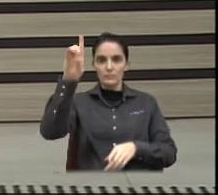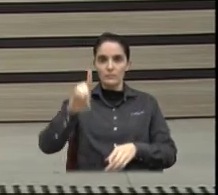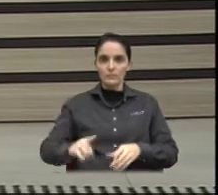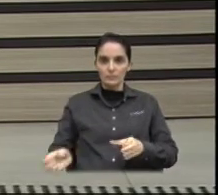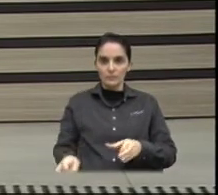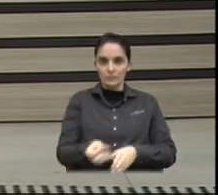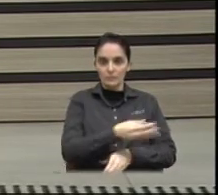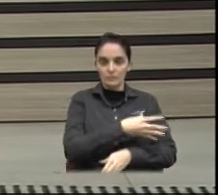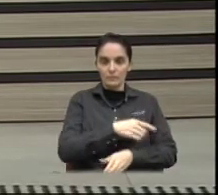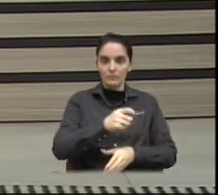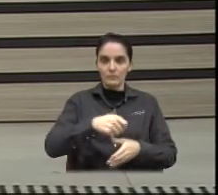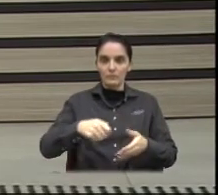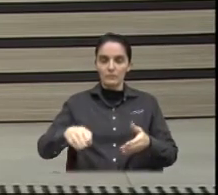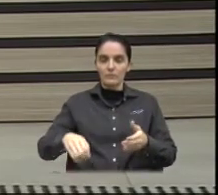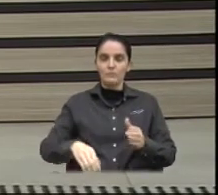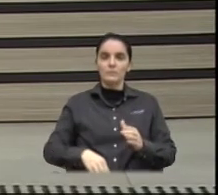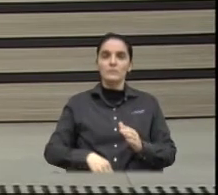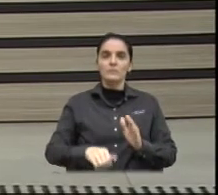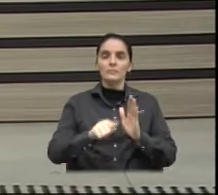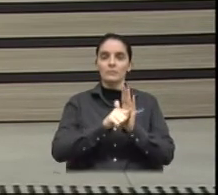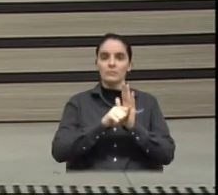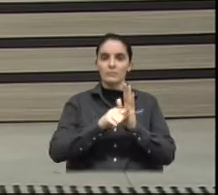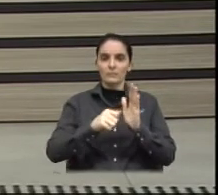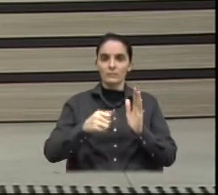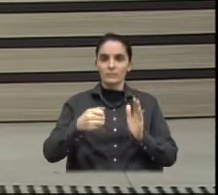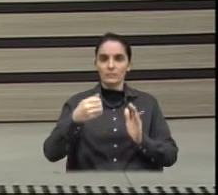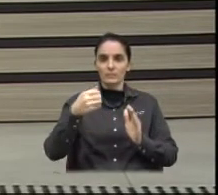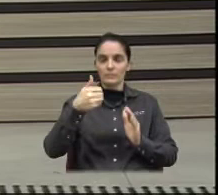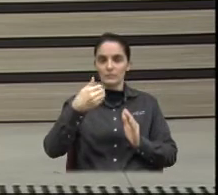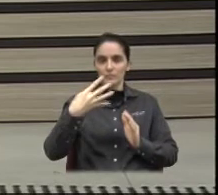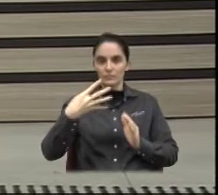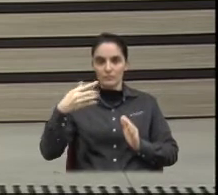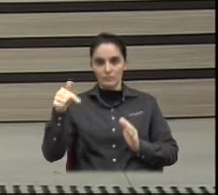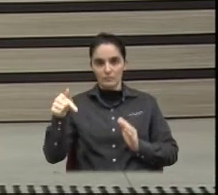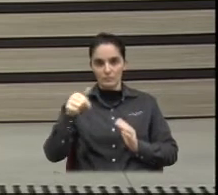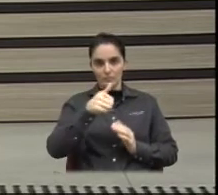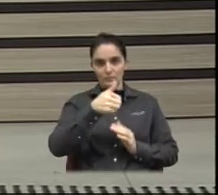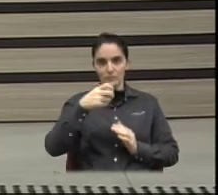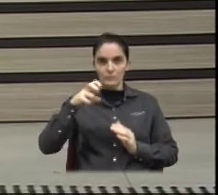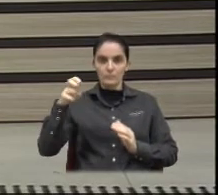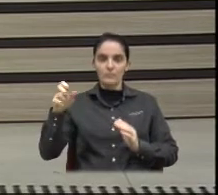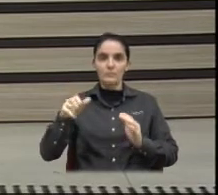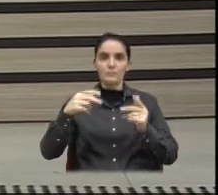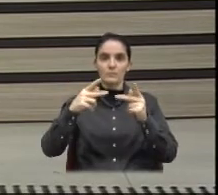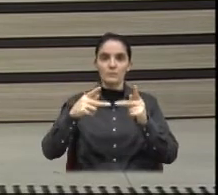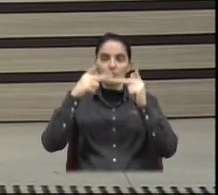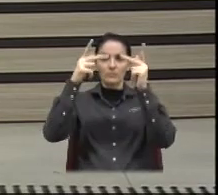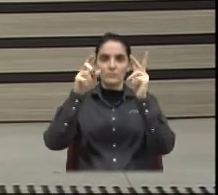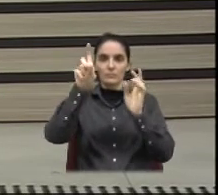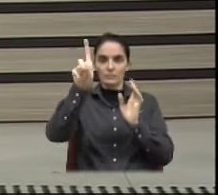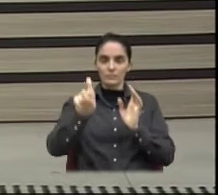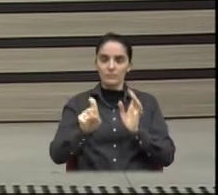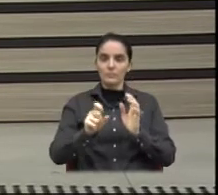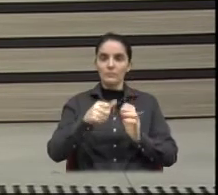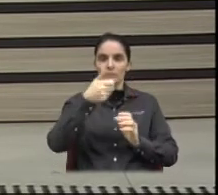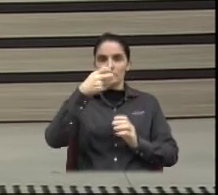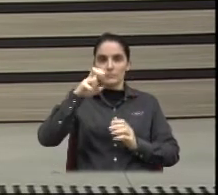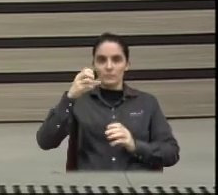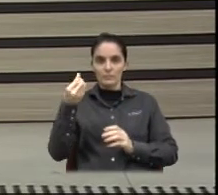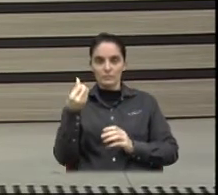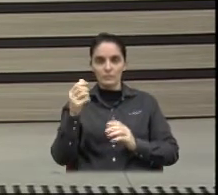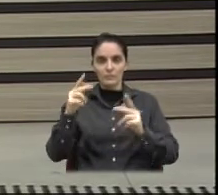ao caput dos artigos 147 155 parágrafo único do artigo 56 caput e